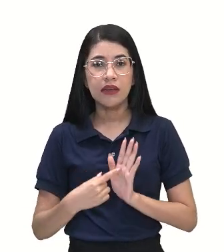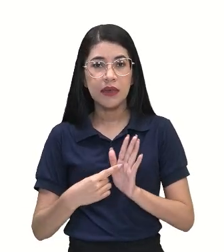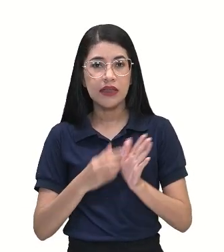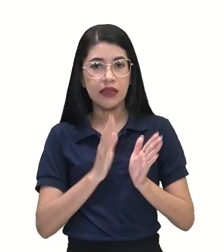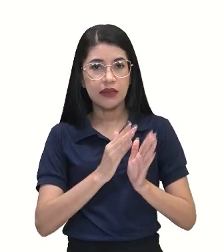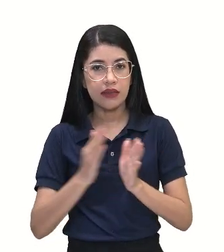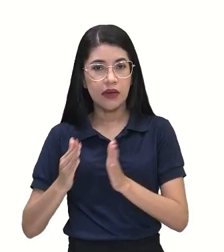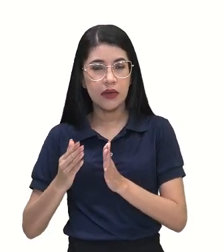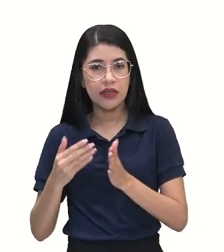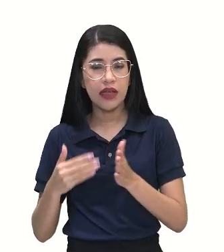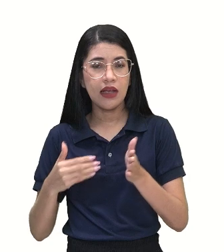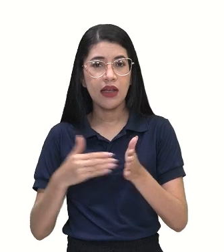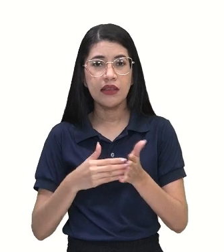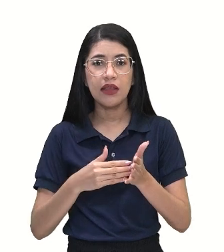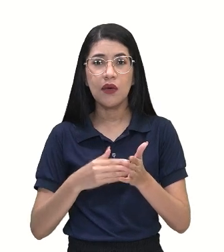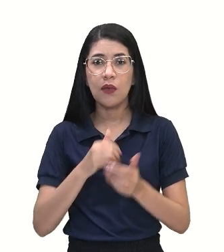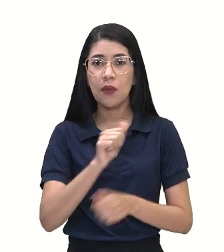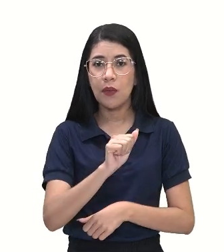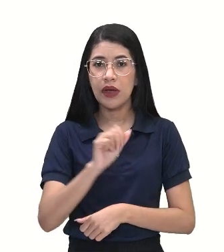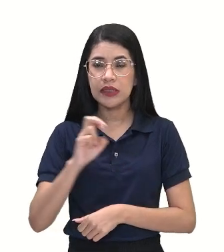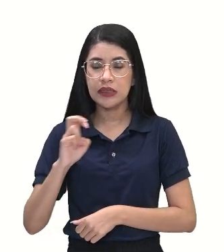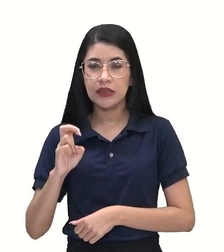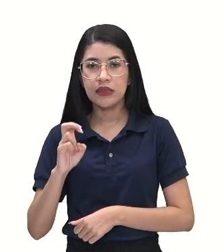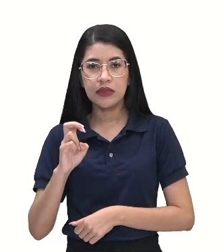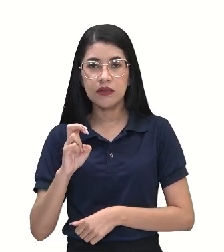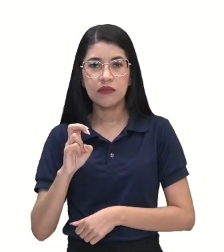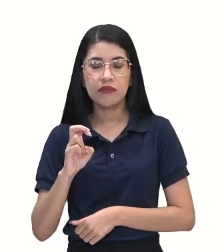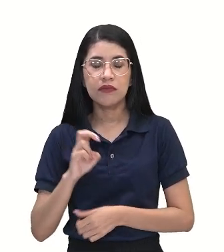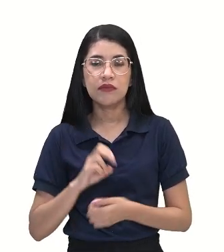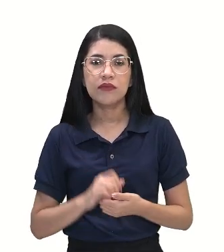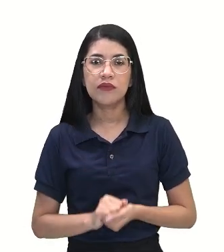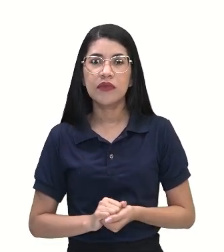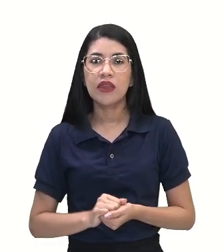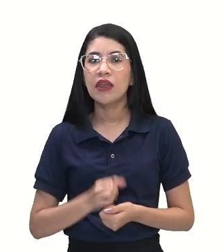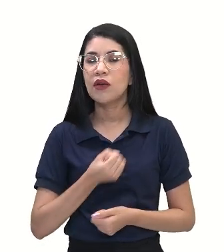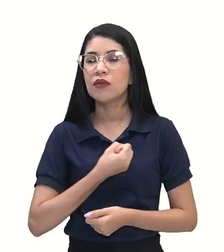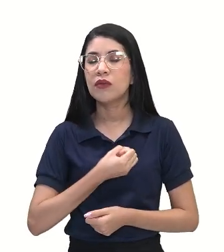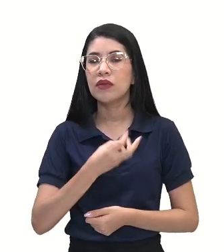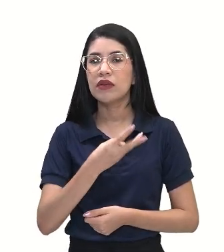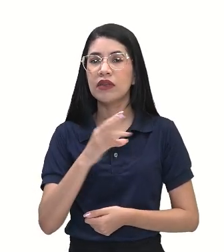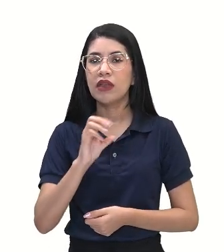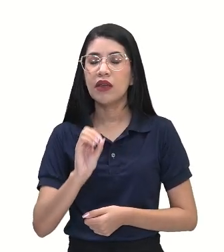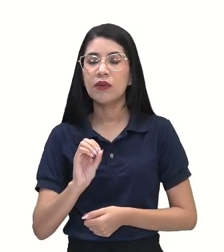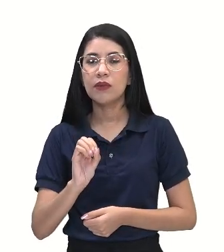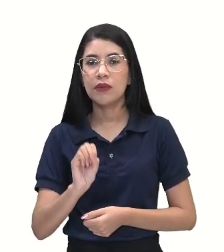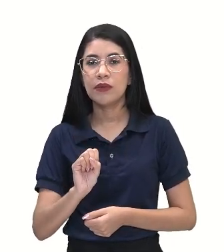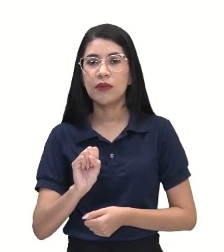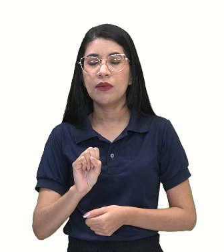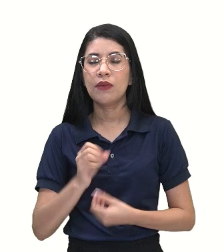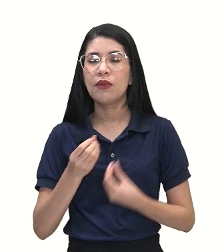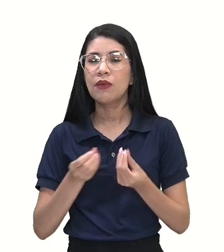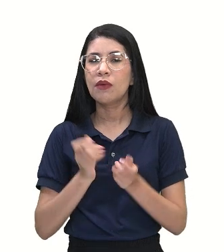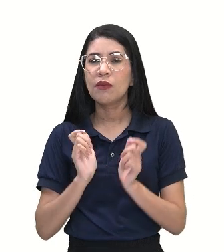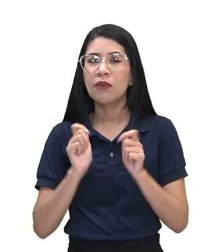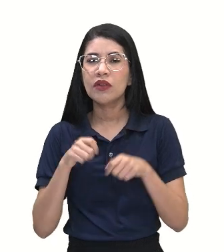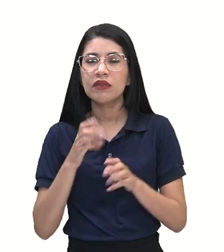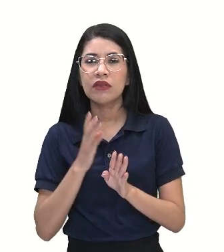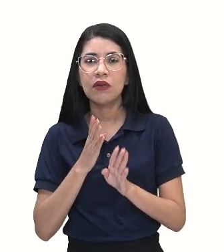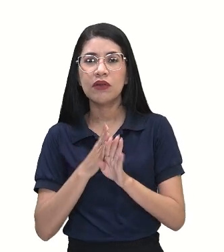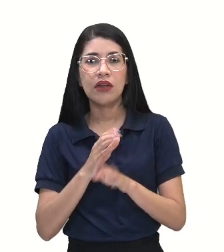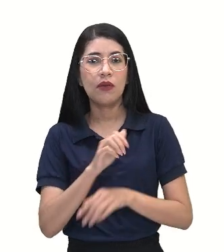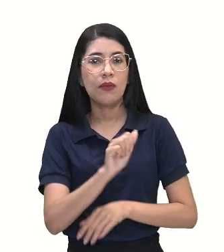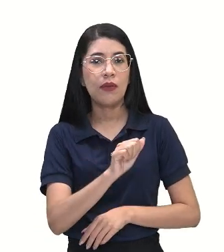verdade? Eu tenho até o A5 só, que é o 38. Como é que eu faço para encontrar o